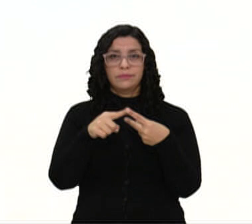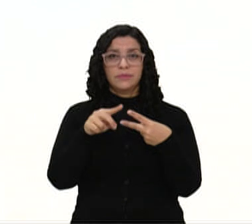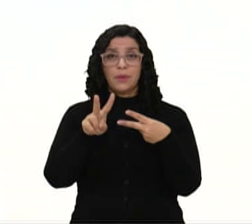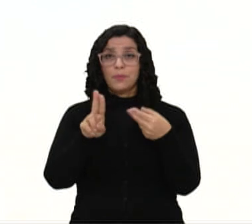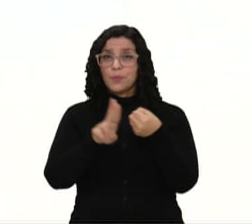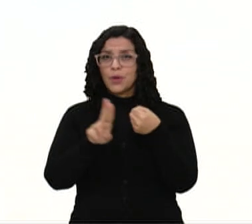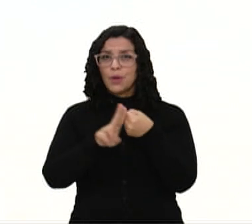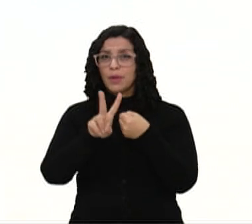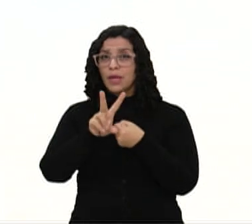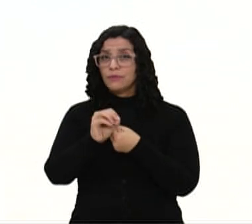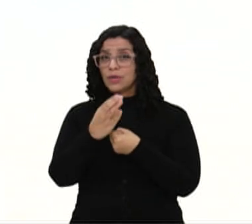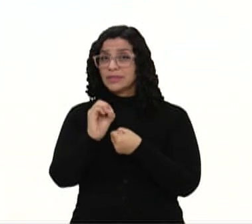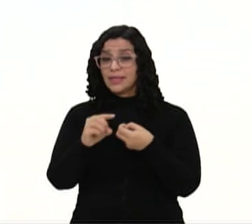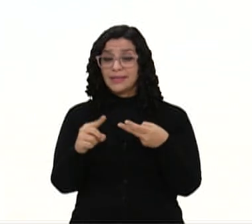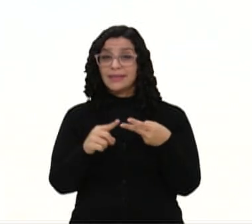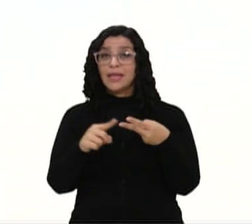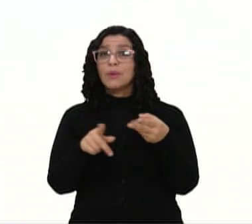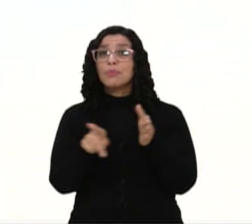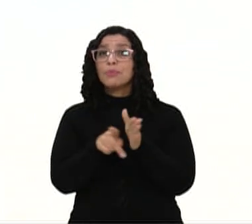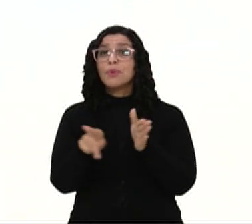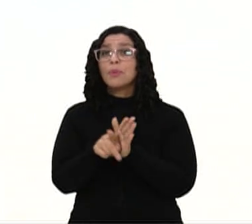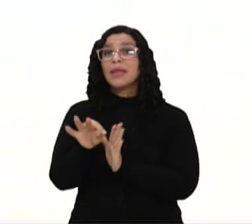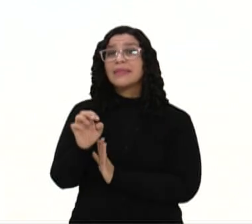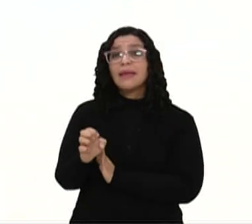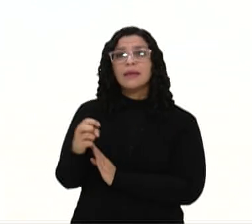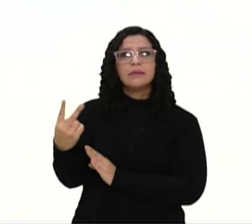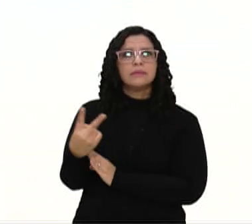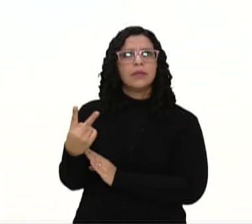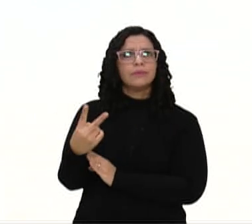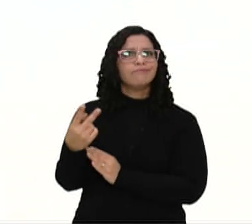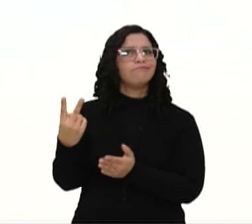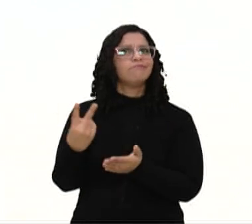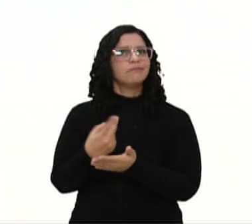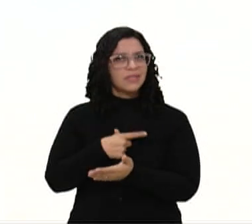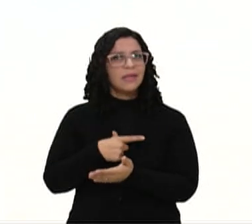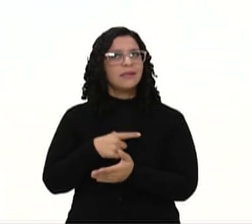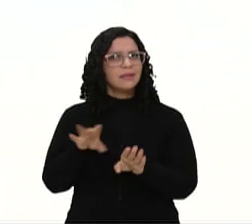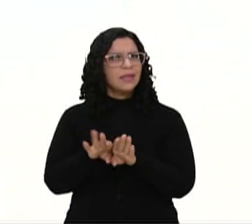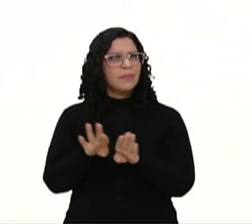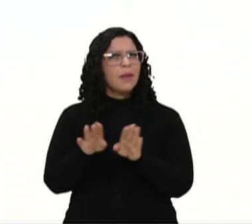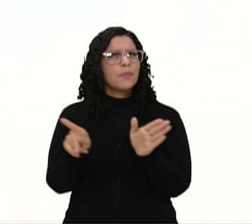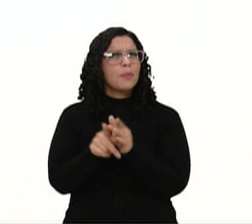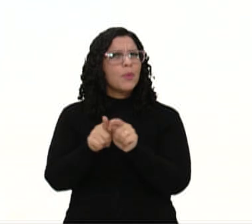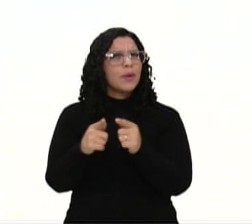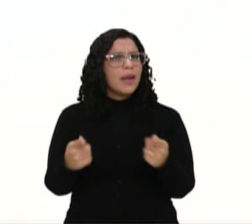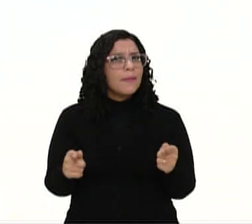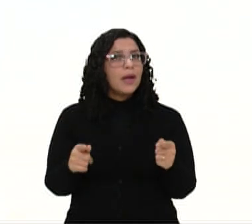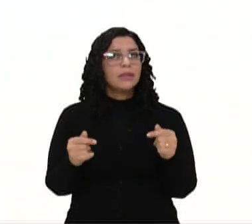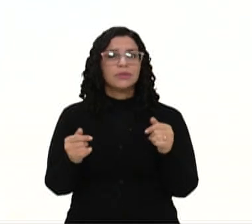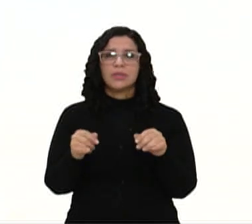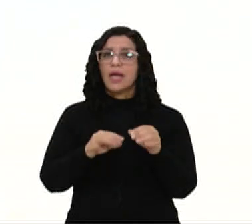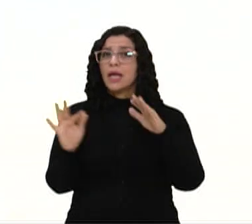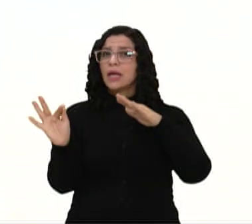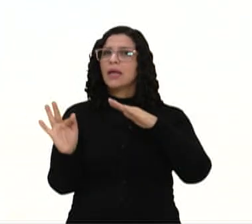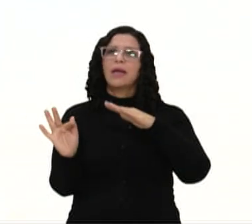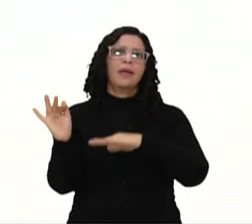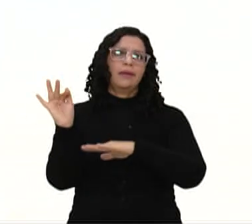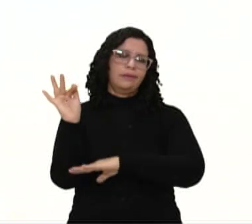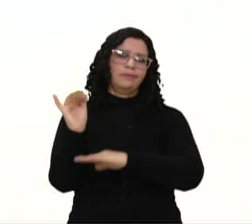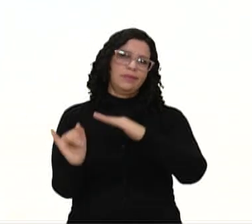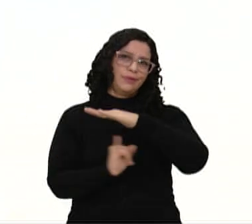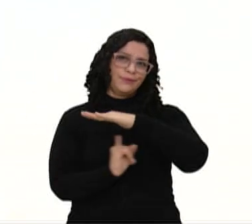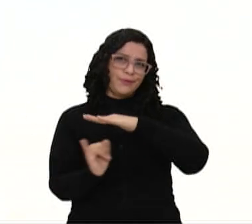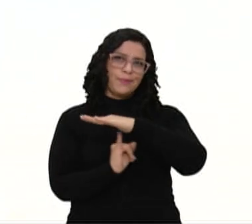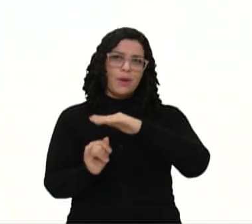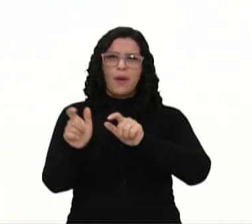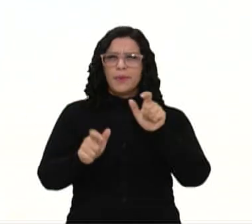pessoa, e daí nós temos um oblíquo de segunda pessoa, o T, certo? É uma questão aí informal, coloquial,